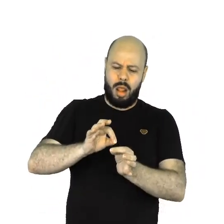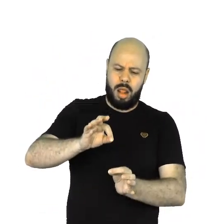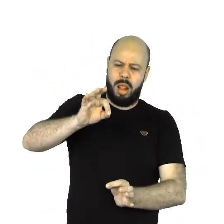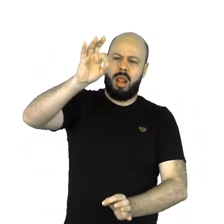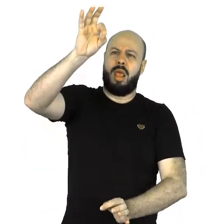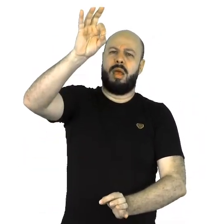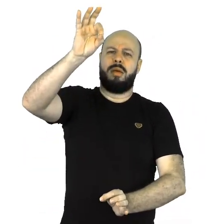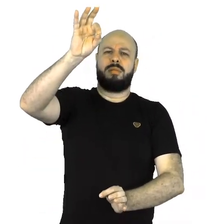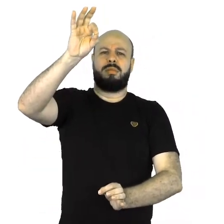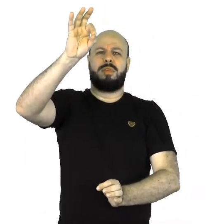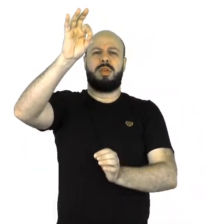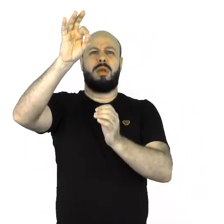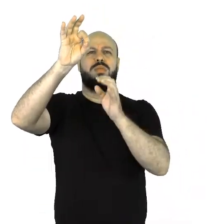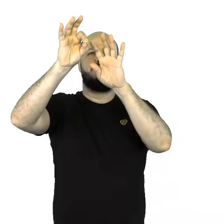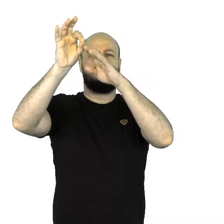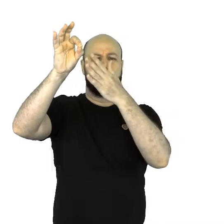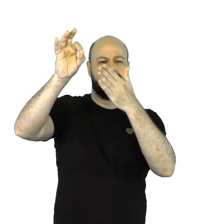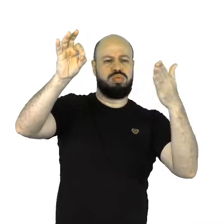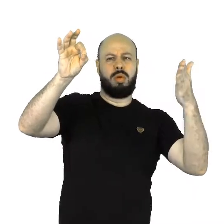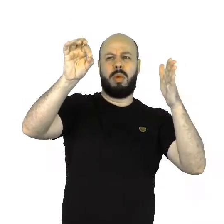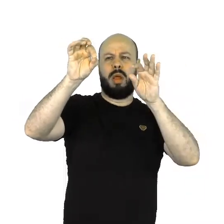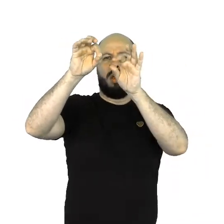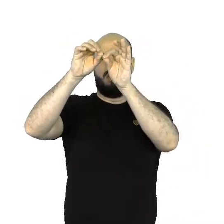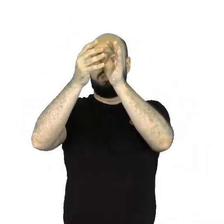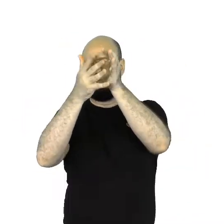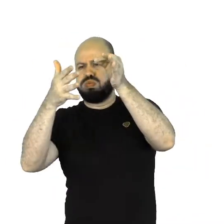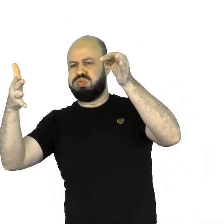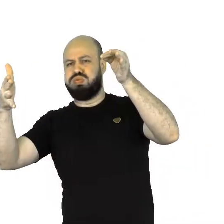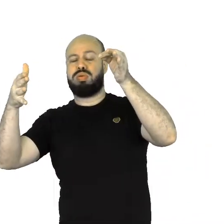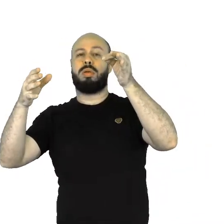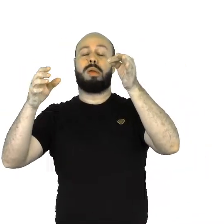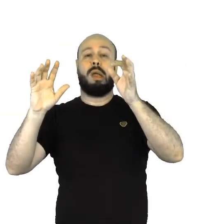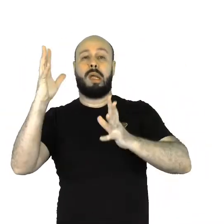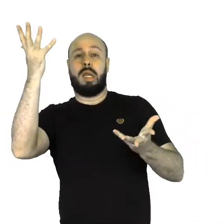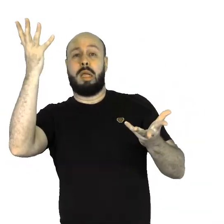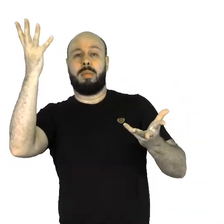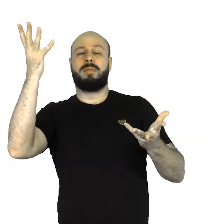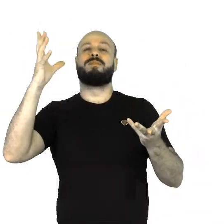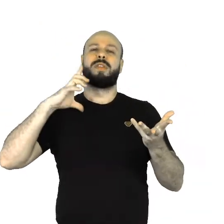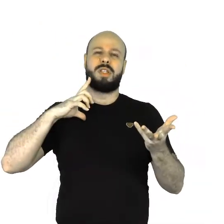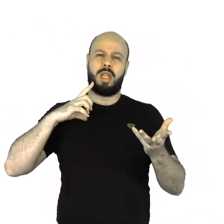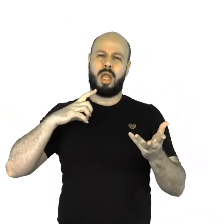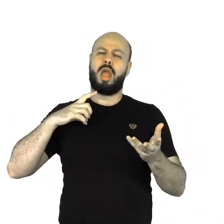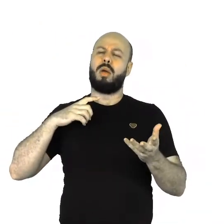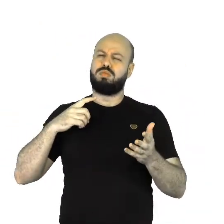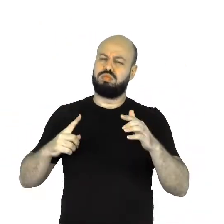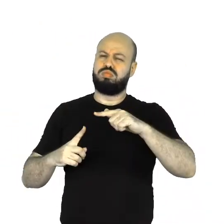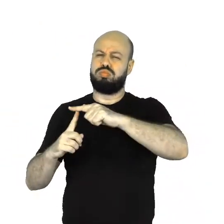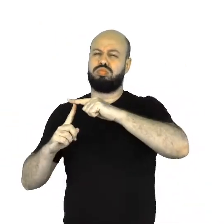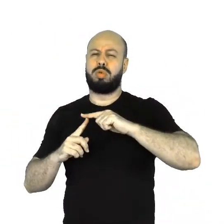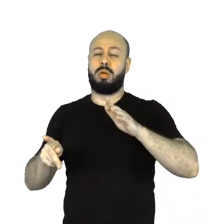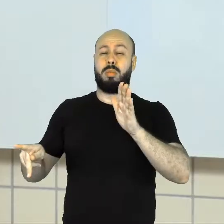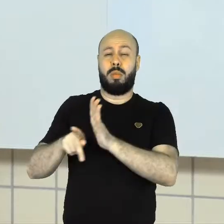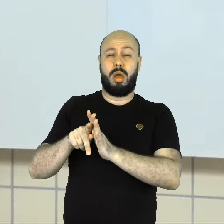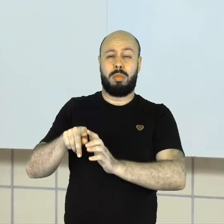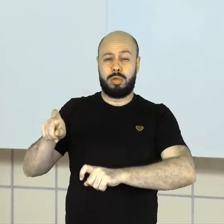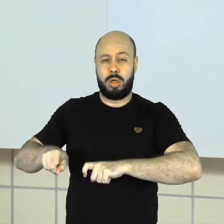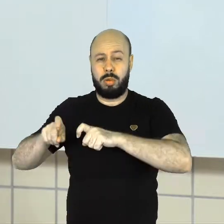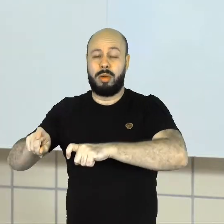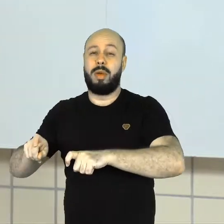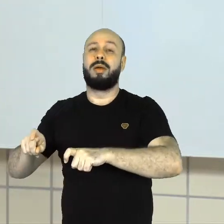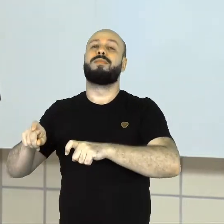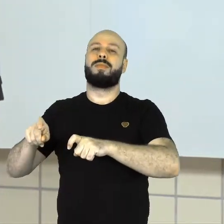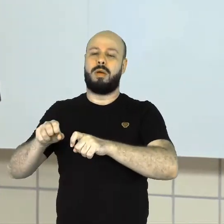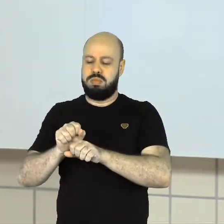de cada latitude, cada clima, nós vamos conseguir desenvolver um tipo de agricultura. Nós vamos ver isso lá na espacialização da